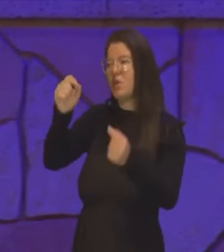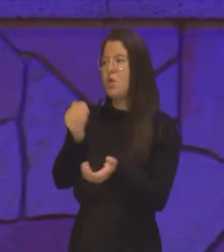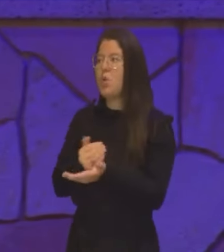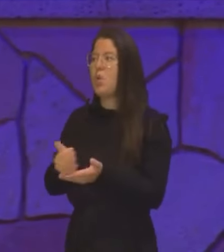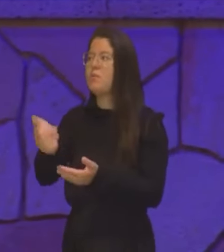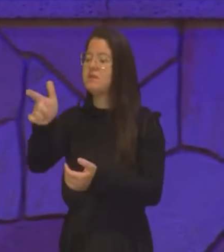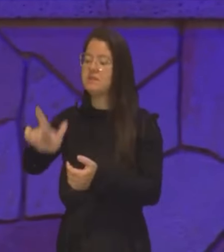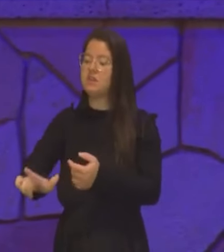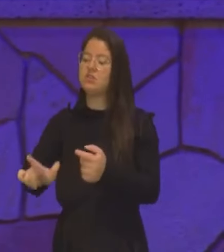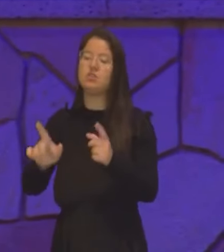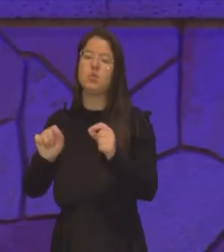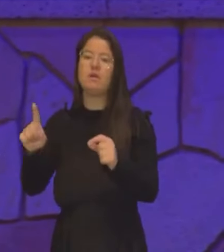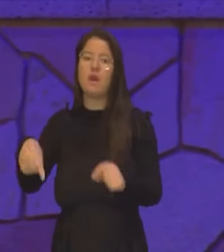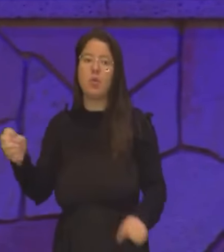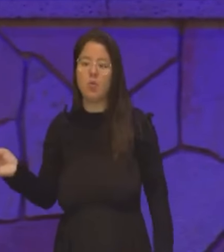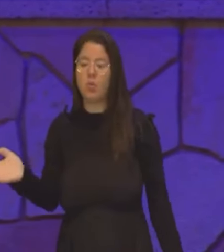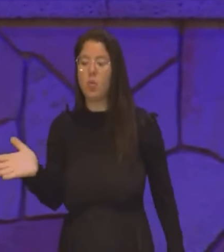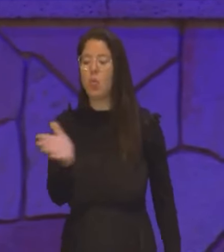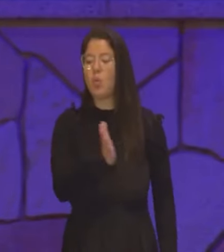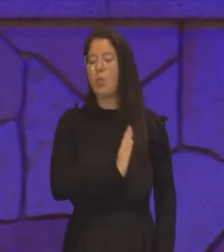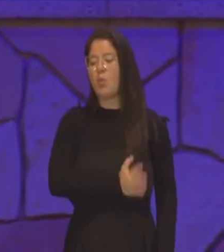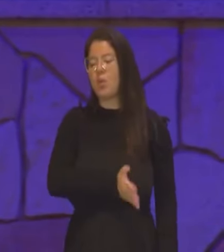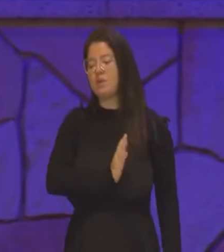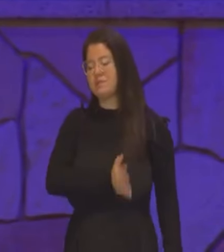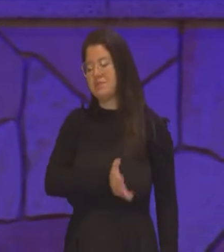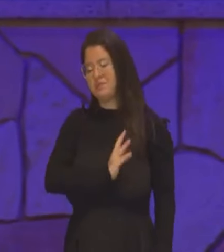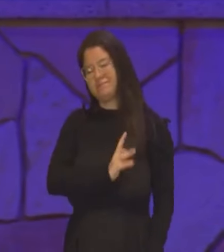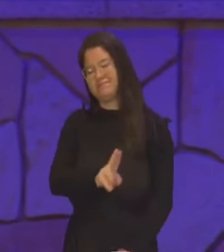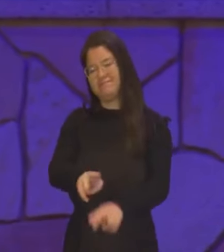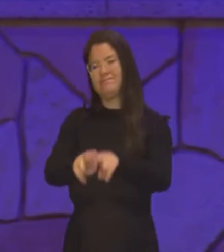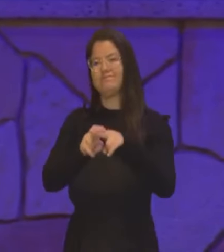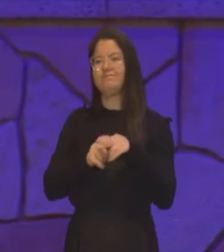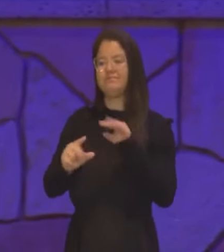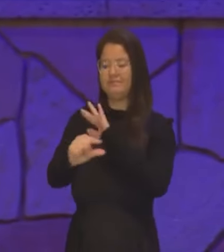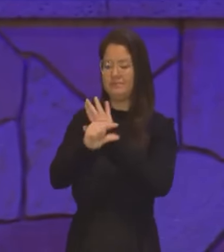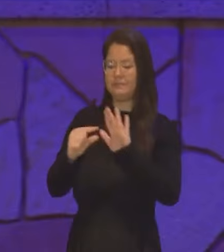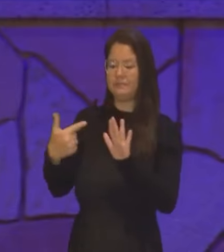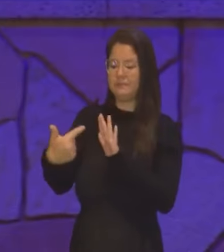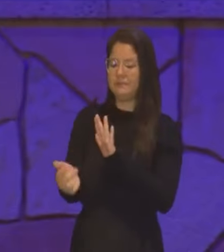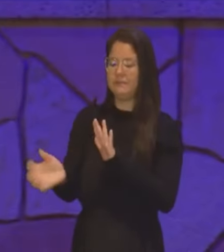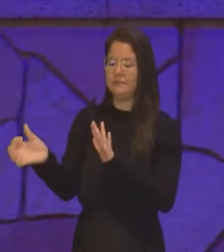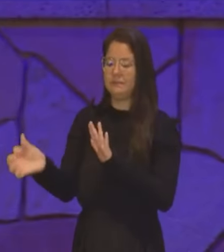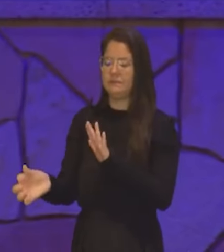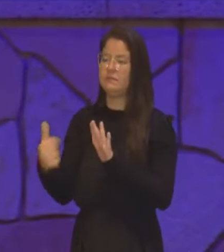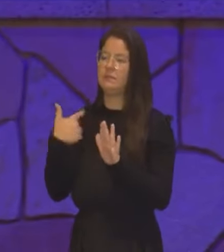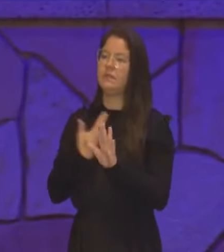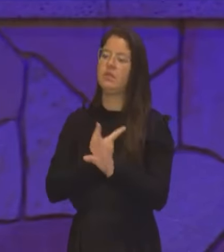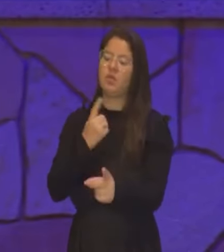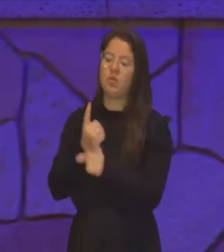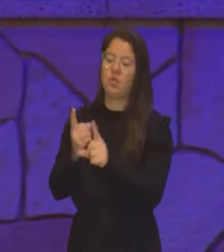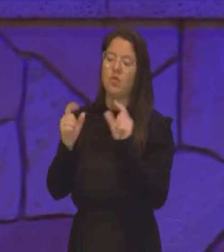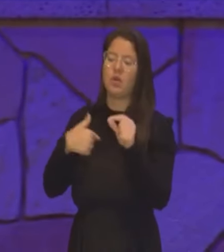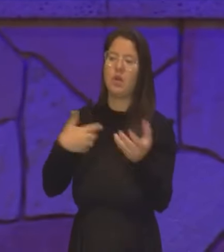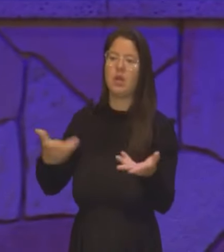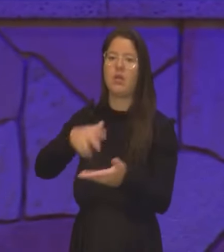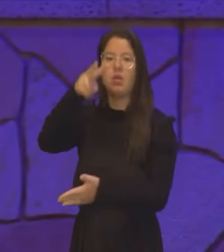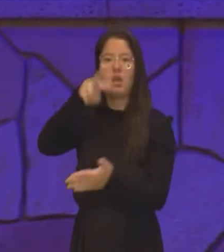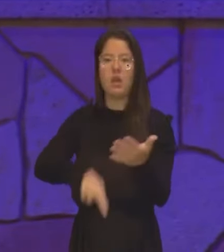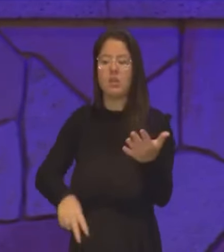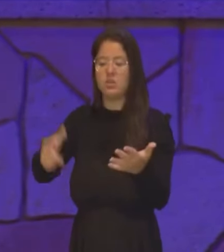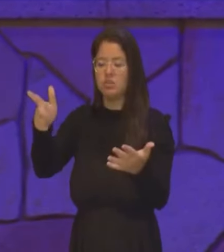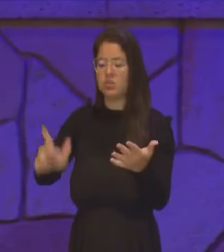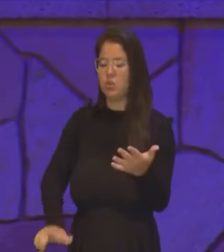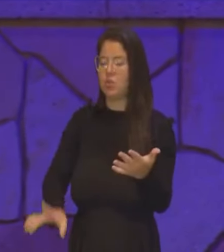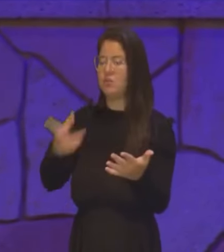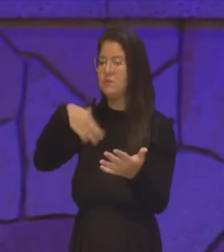se inicia com um novo coração, e por isso o verso 26, nós encontramos, eu quero ler novamente: eu